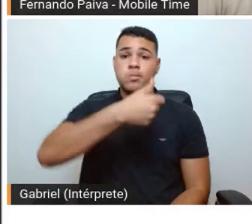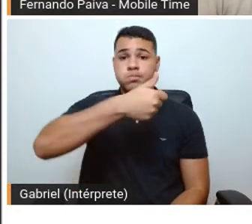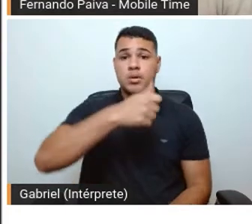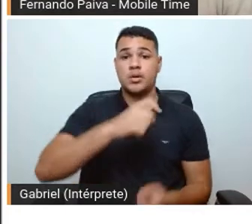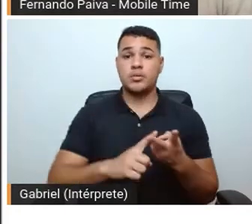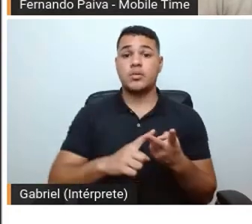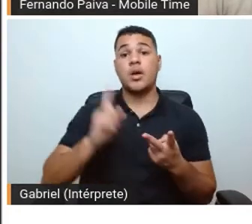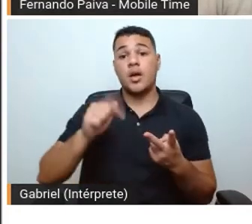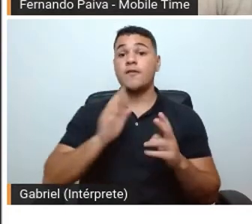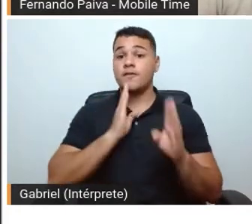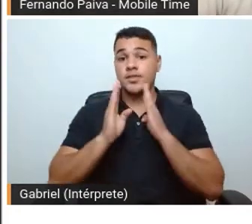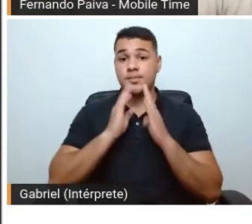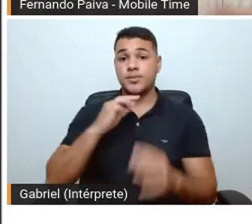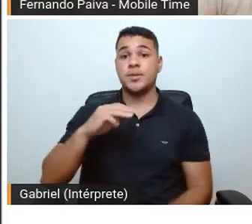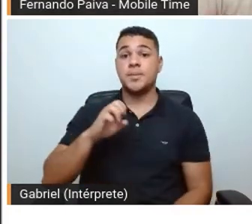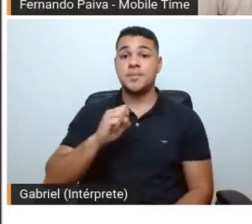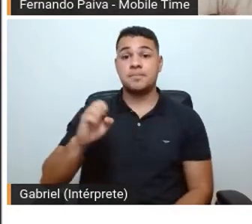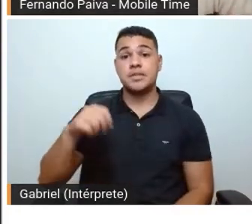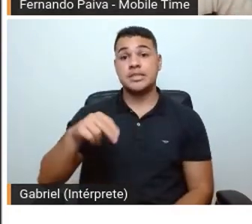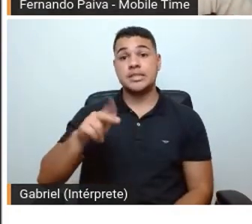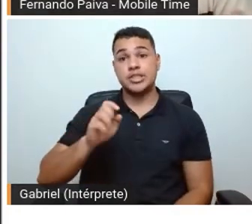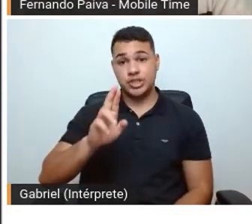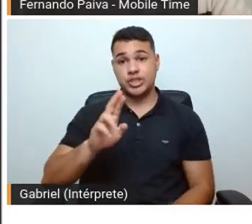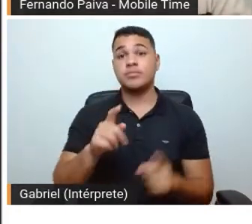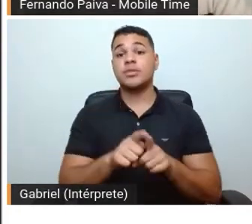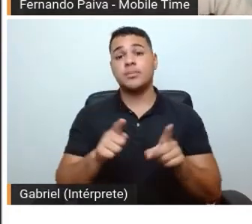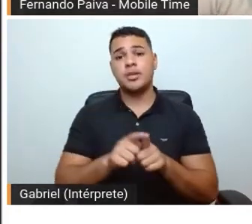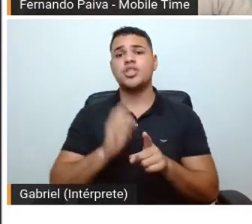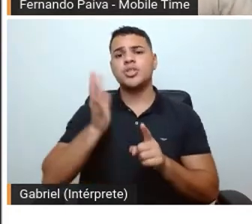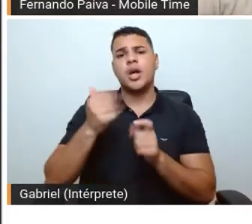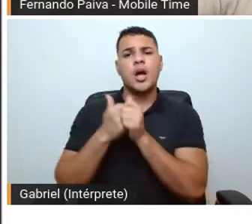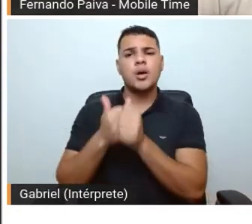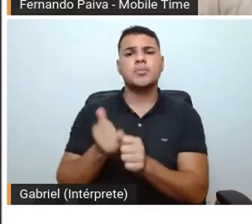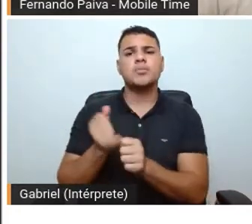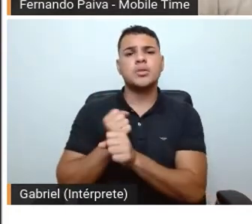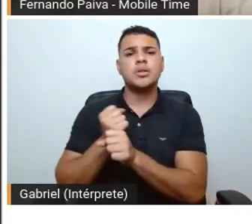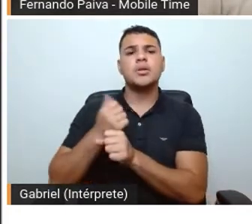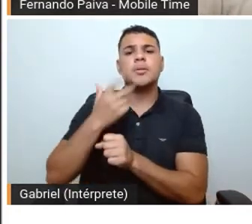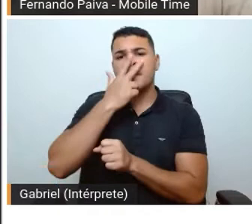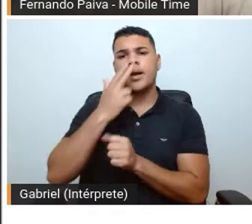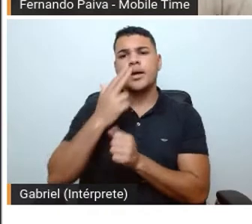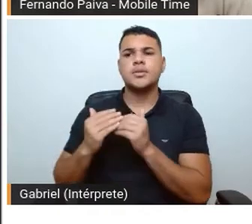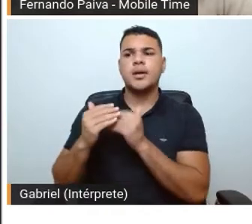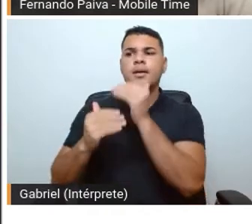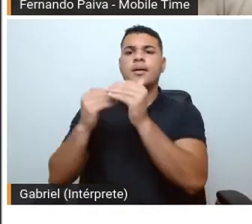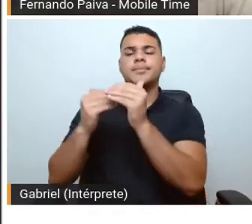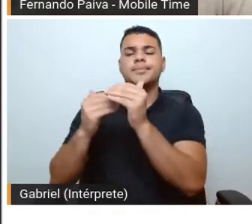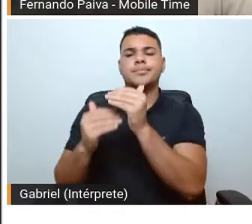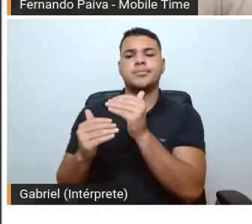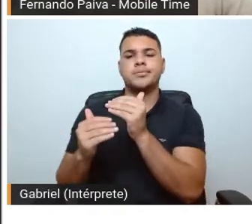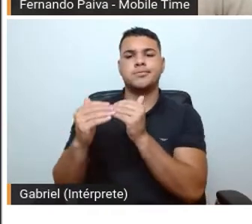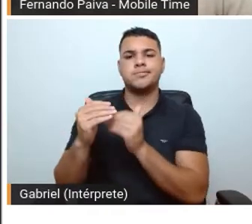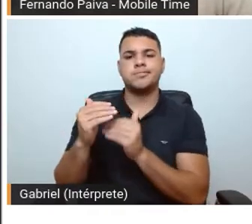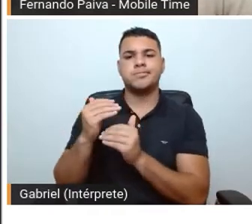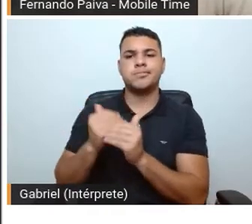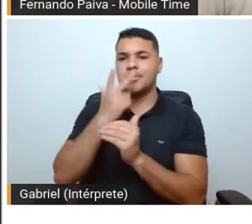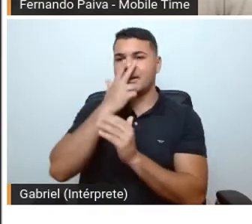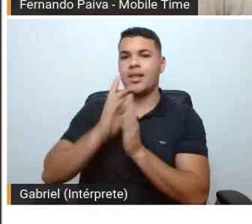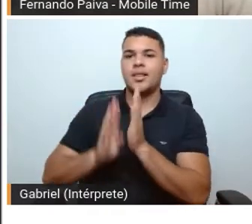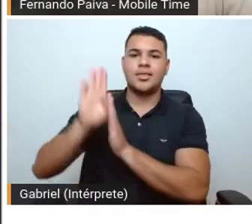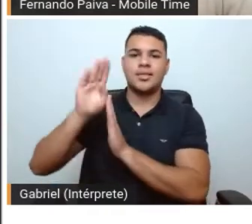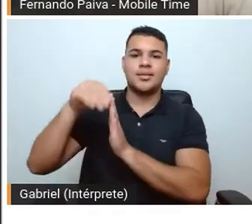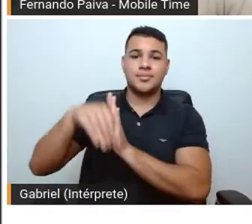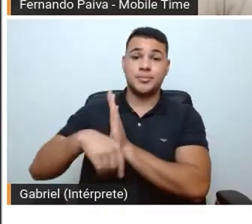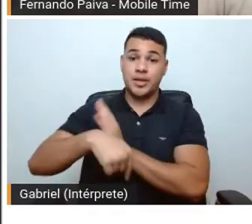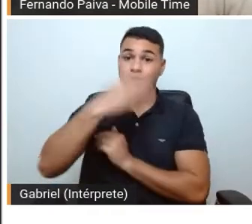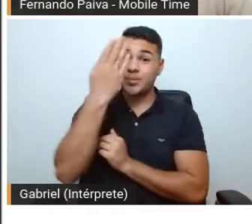alto também mas alto que pega o Messenger a gente vê concorrentes já de alguns anos que ele tem perdido espaço aqui